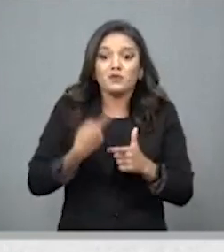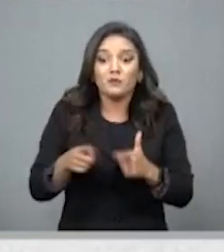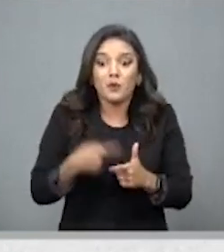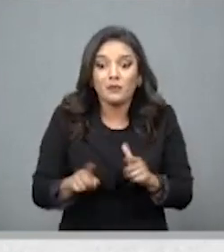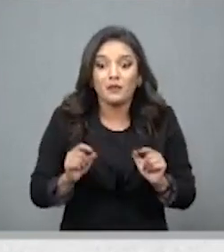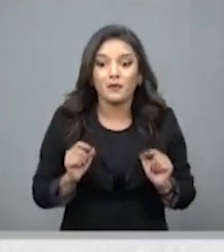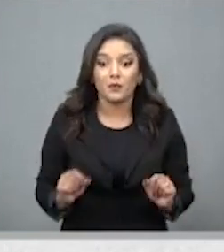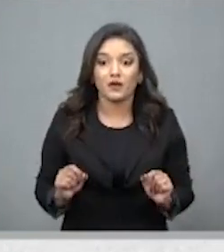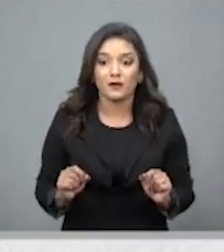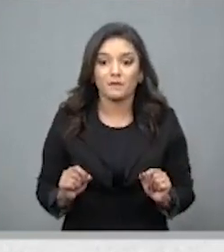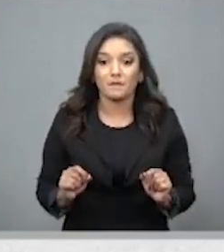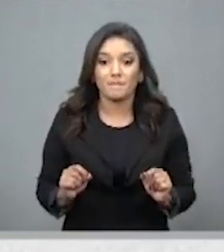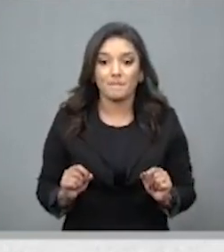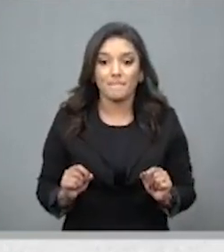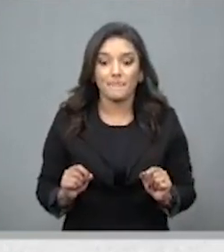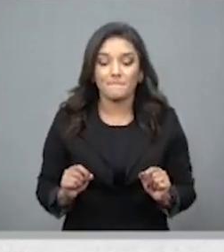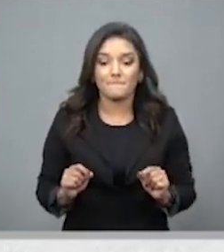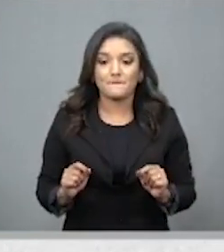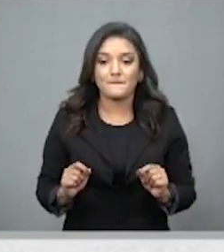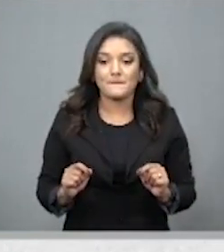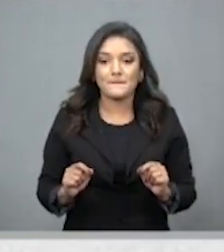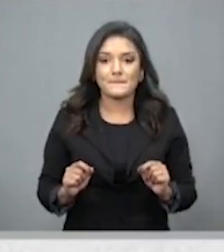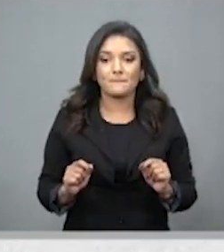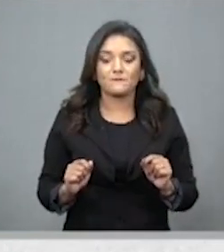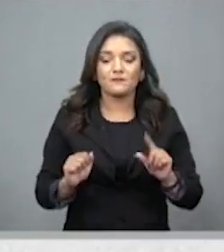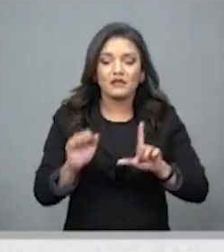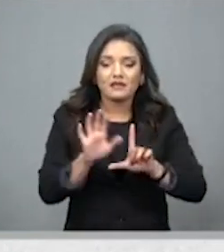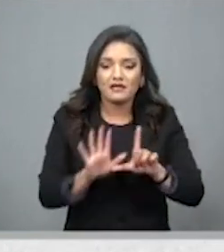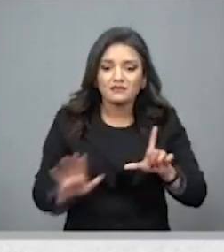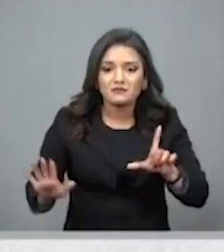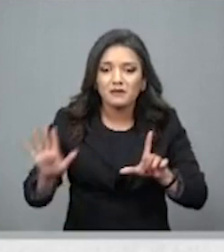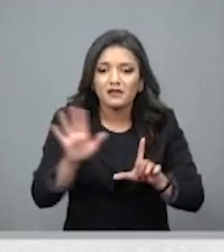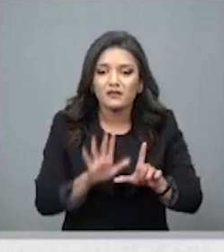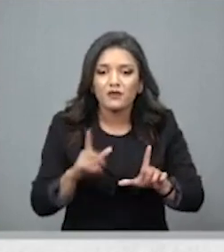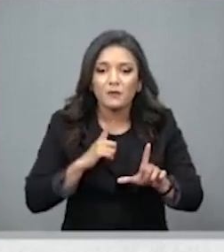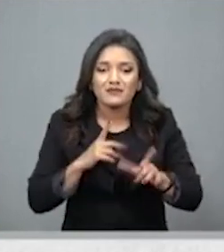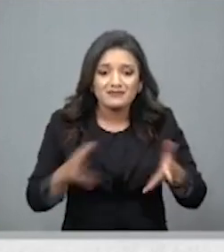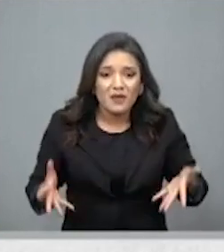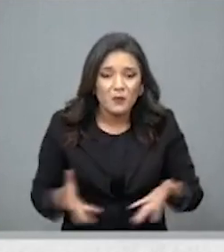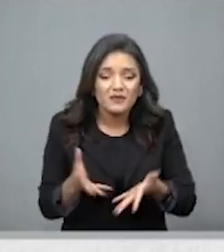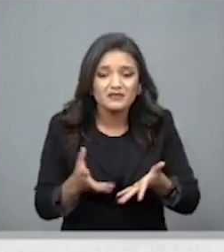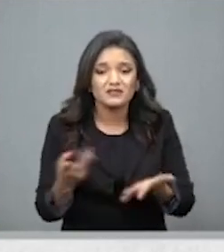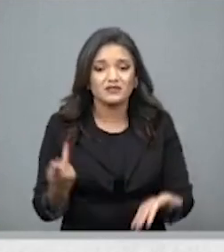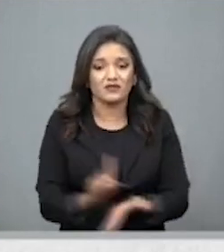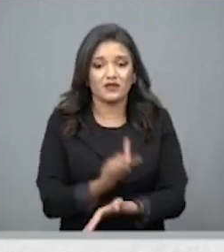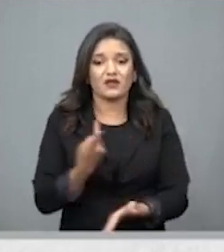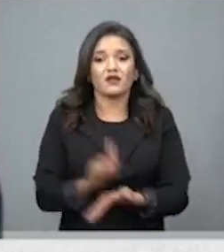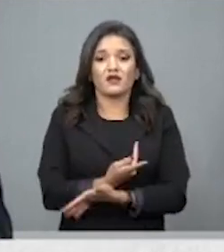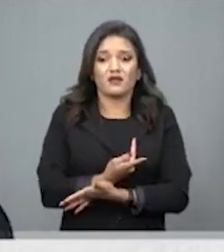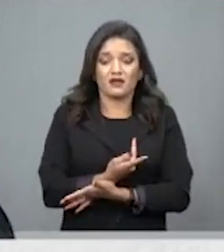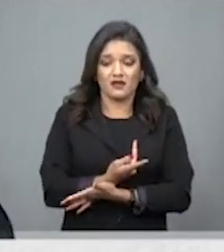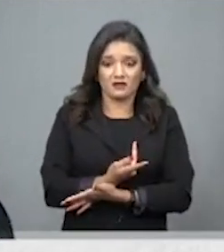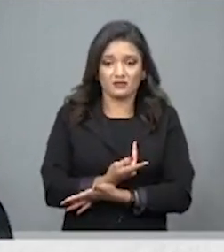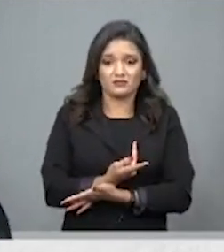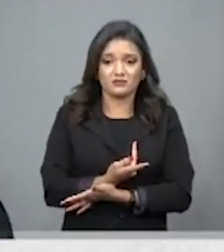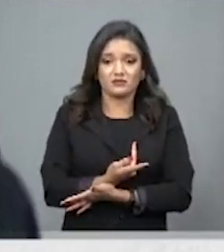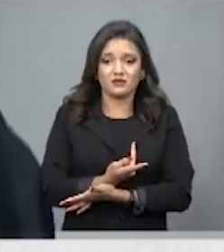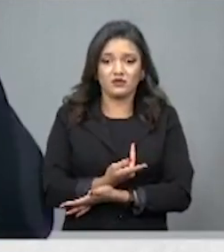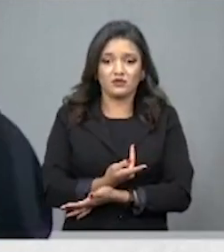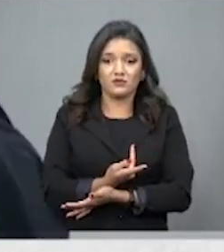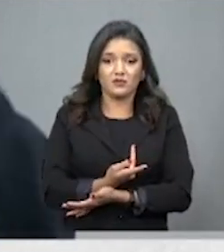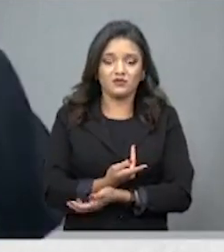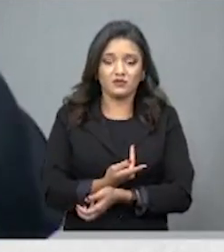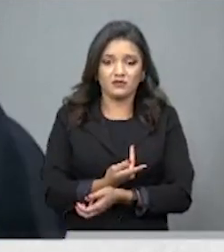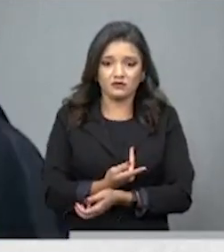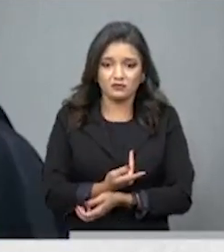é que as plataformas acabam tendo os incentivos errados e amplificou